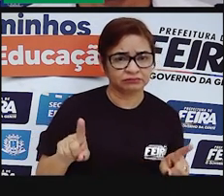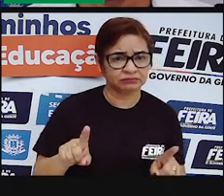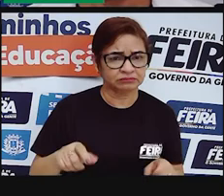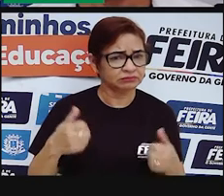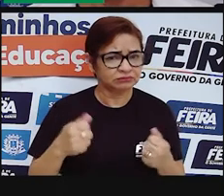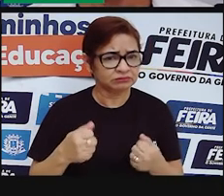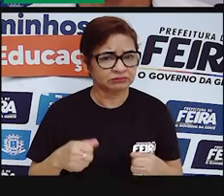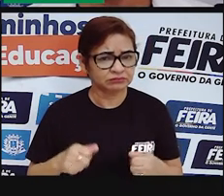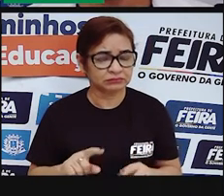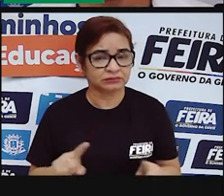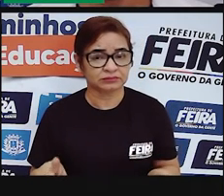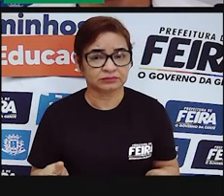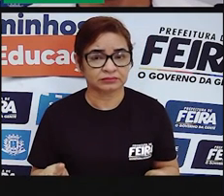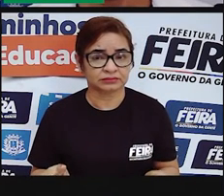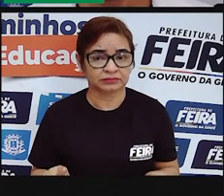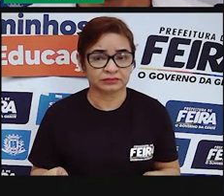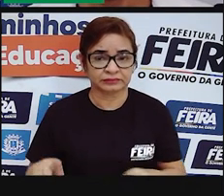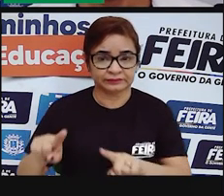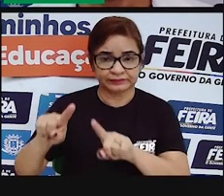repetir. Teresa não chegou também.